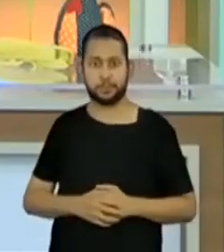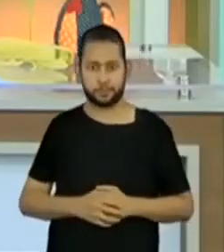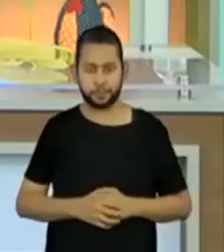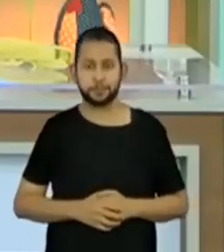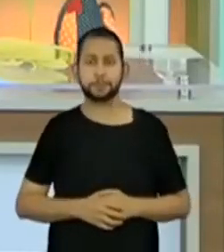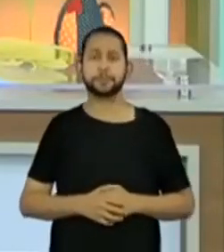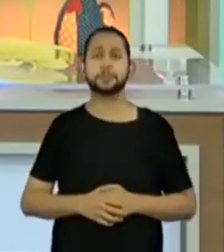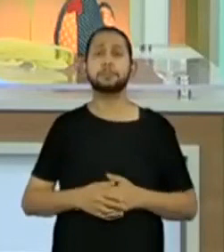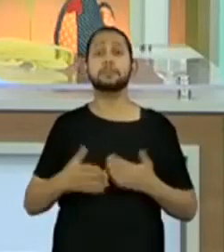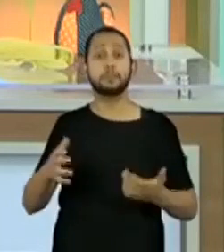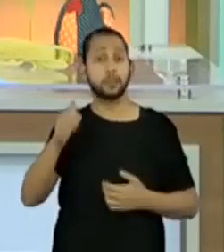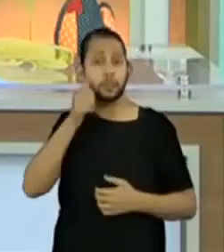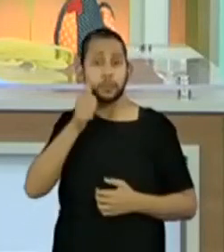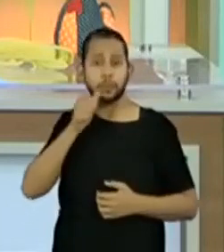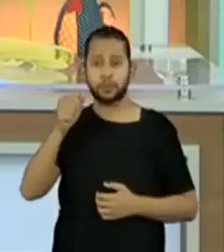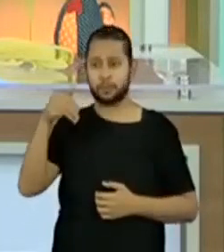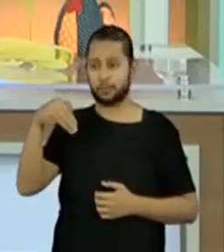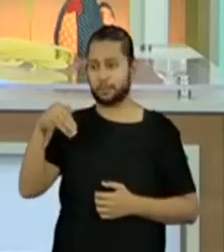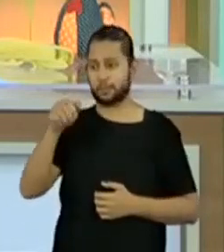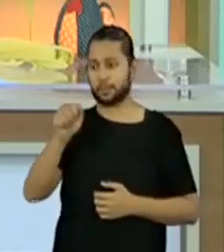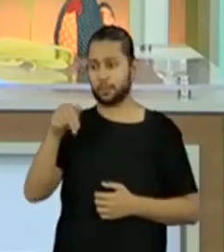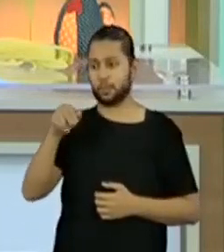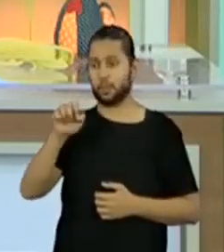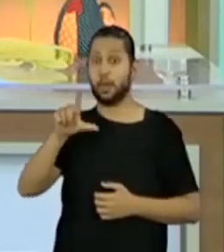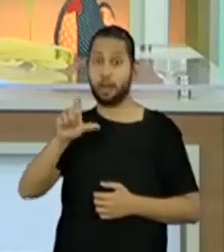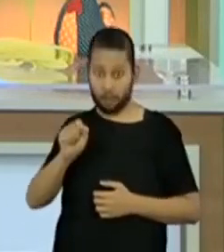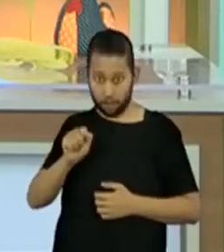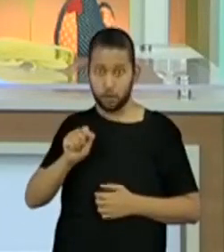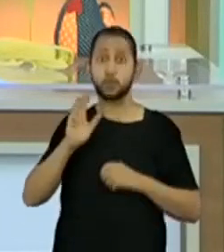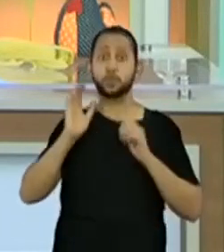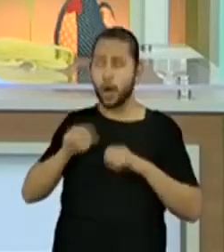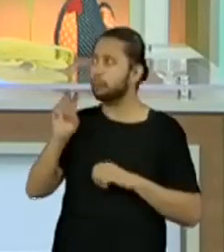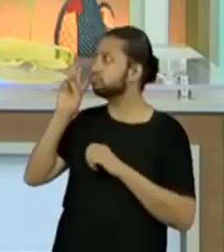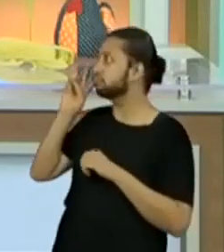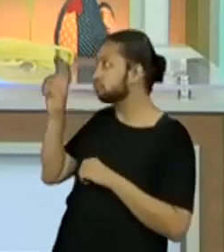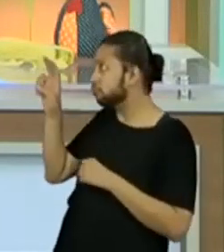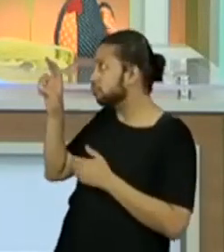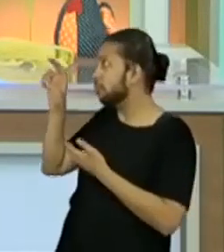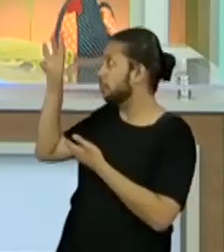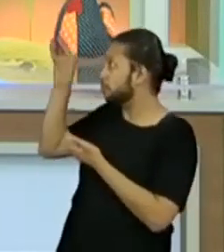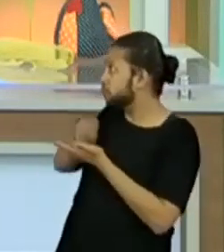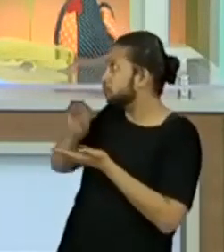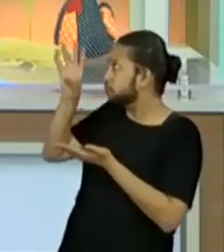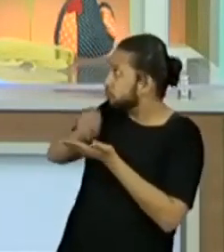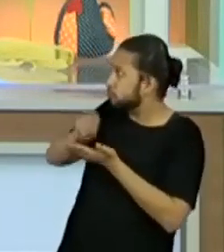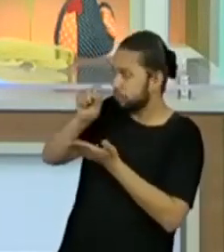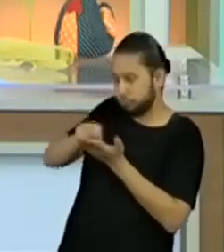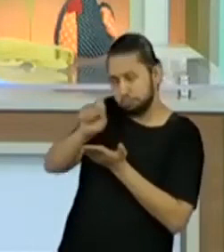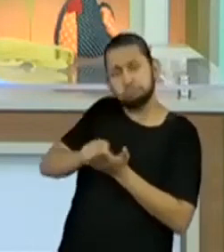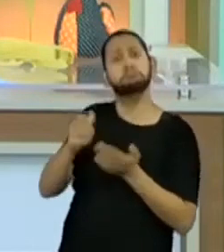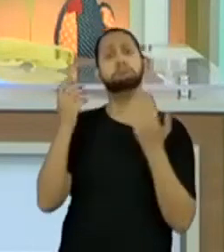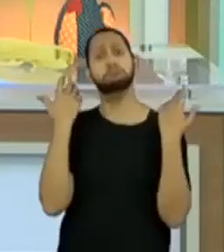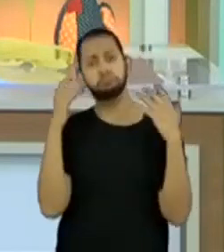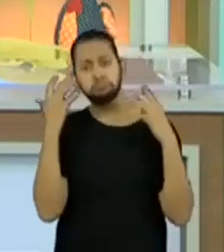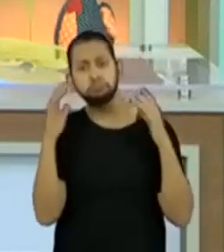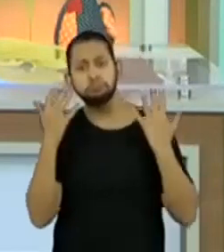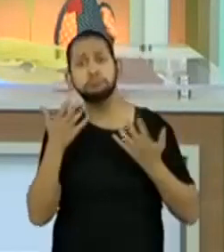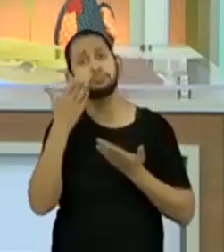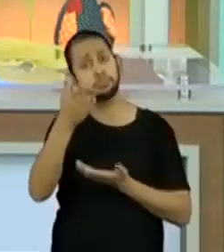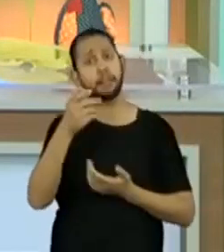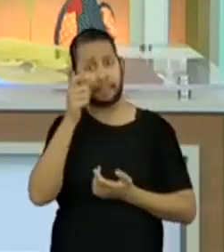Então vamos lá, a Emanuela anotou todo o esquema da tela. Puxa vida, Emanuela, parabéns! está achando